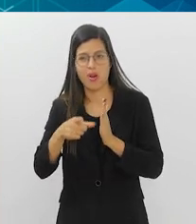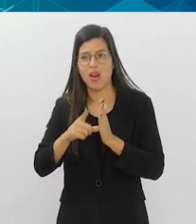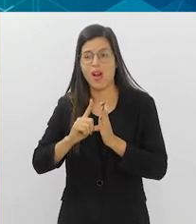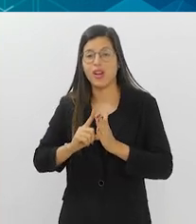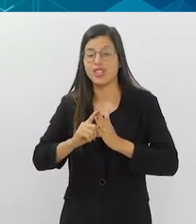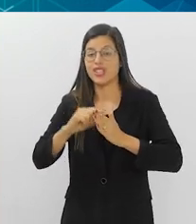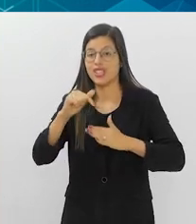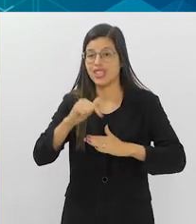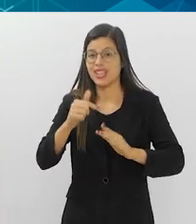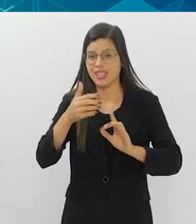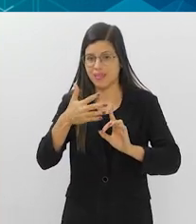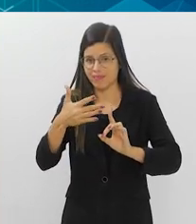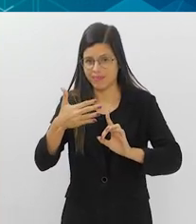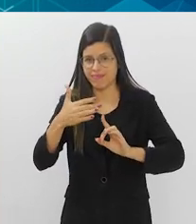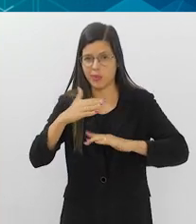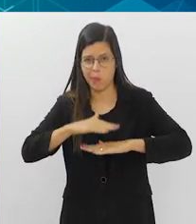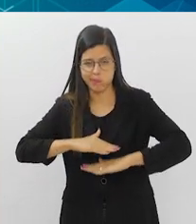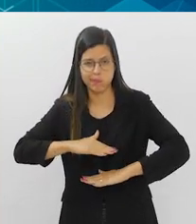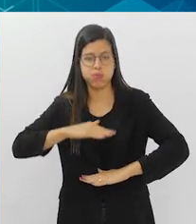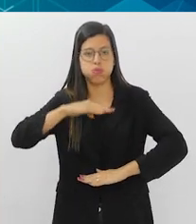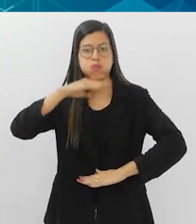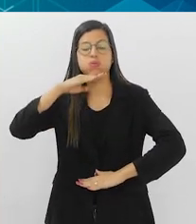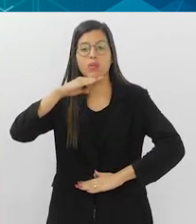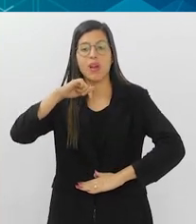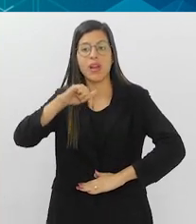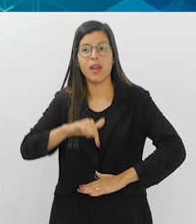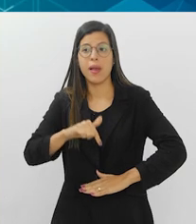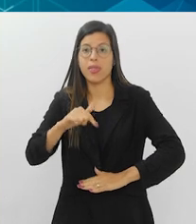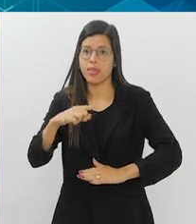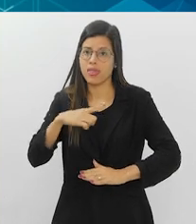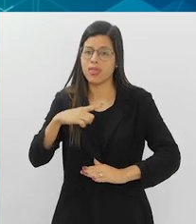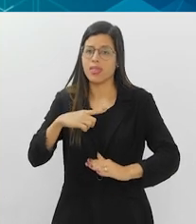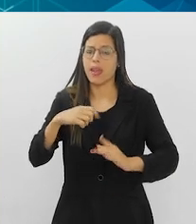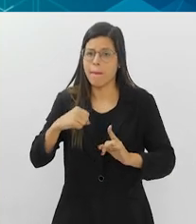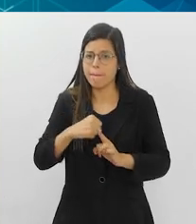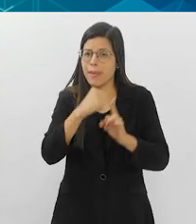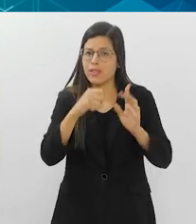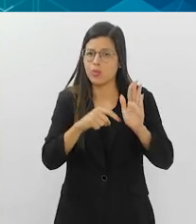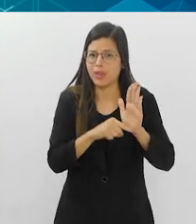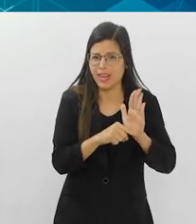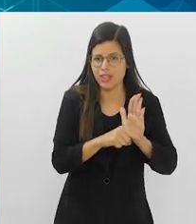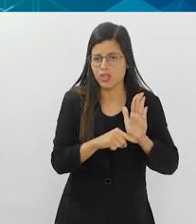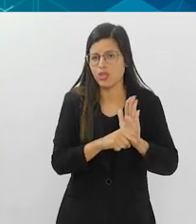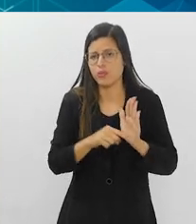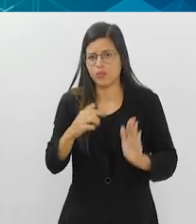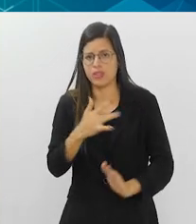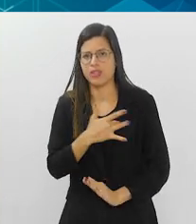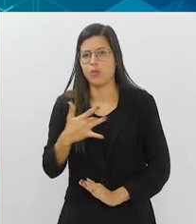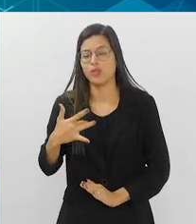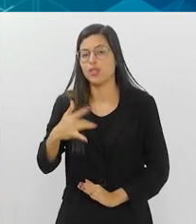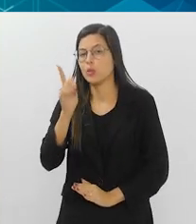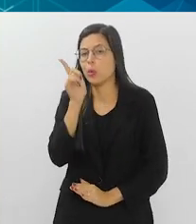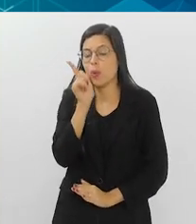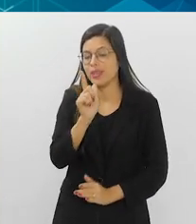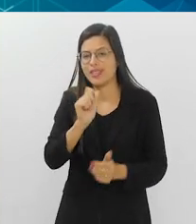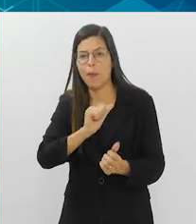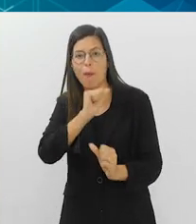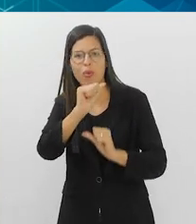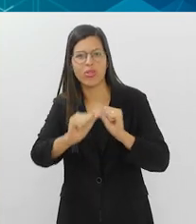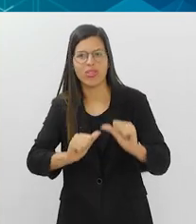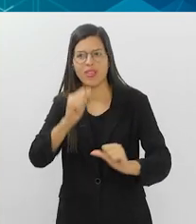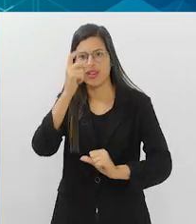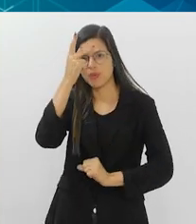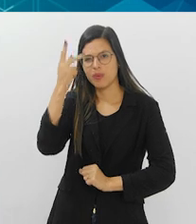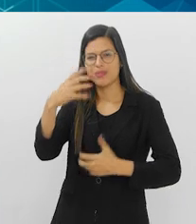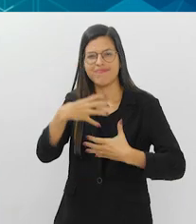pelo trabalho, mas aquele trabalho que nos mitiga, que tem um impacto negativo na nossa saúde. Então, quando a gente consegue inverter isso, as pessoas se sentem